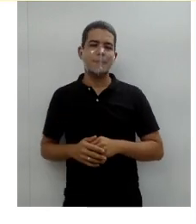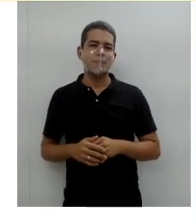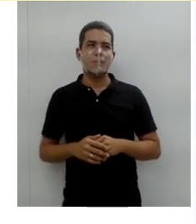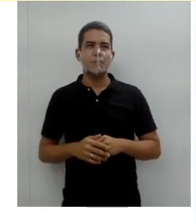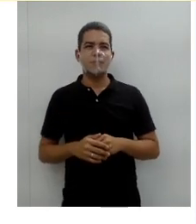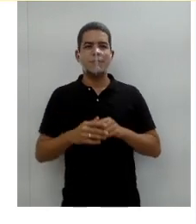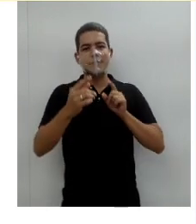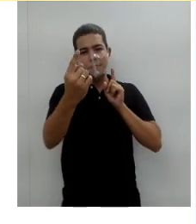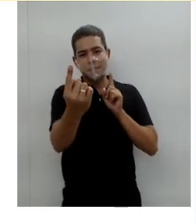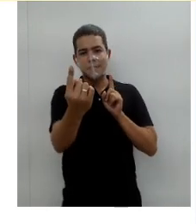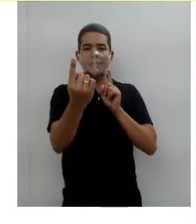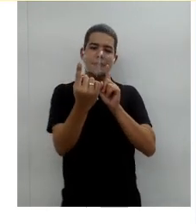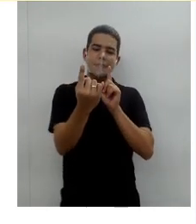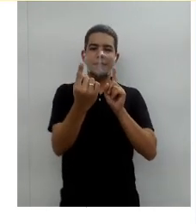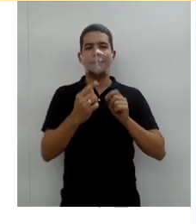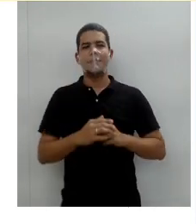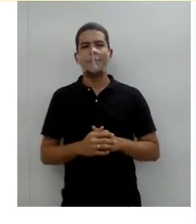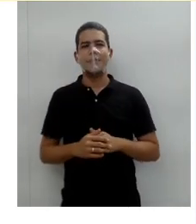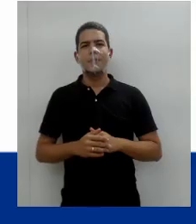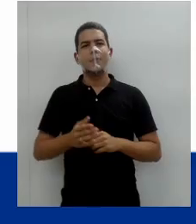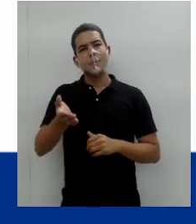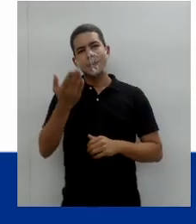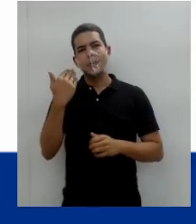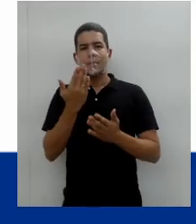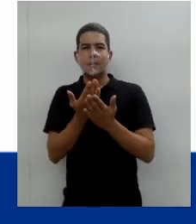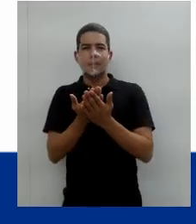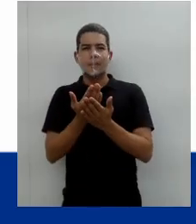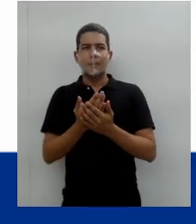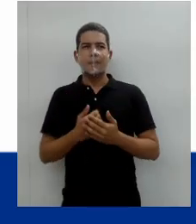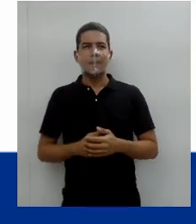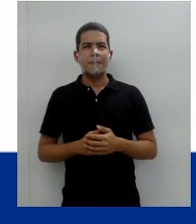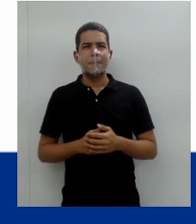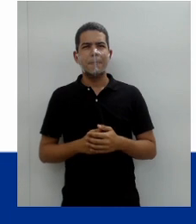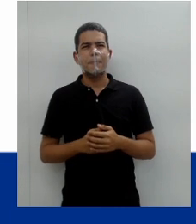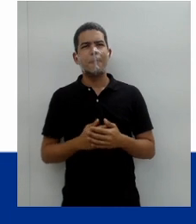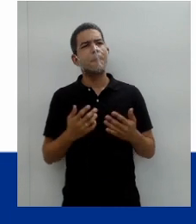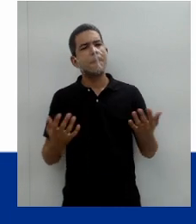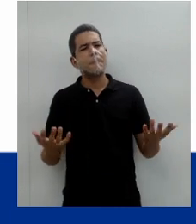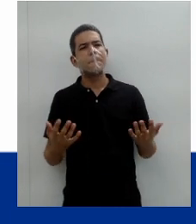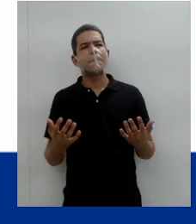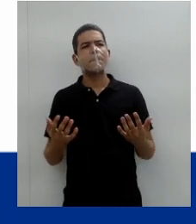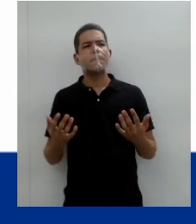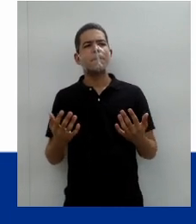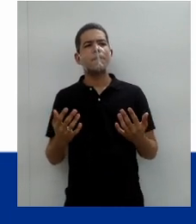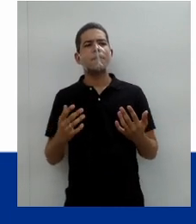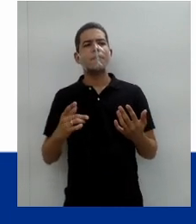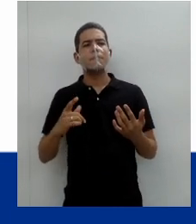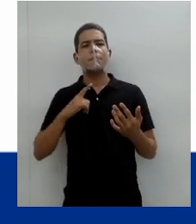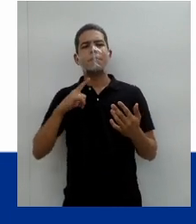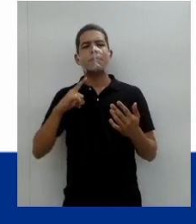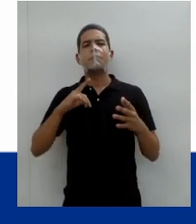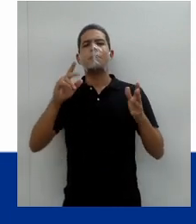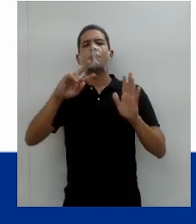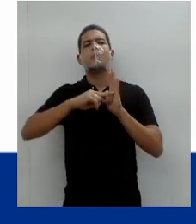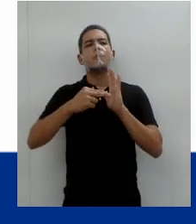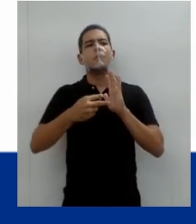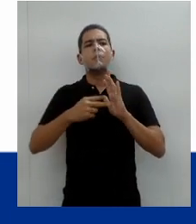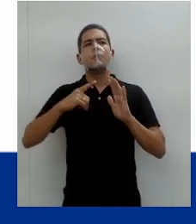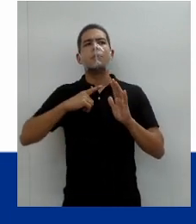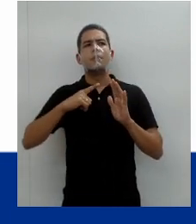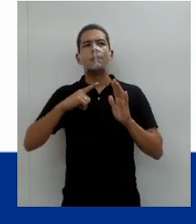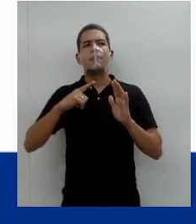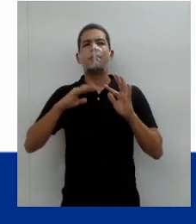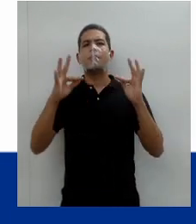e Tio Valtinho de cá. Vamos para a nossa aula. Então, galera, eu preciso definir com vocês a ideia